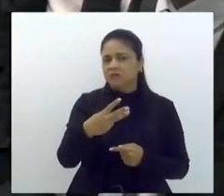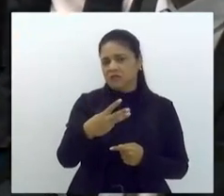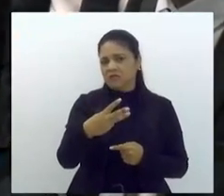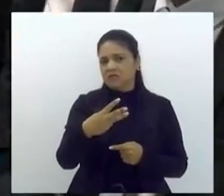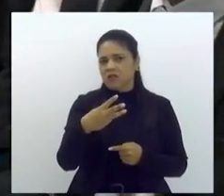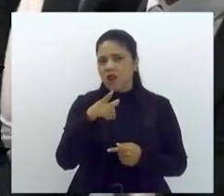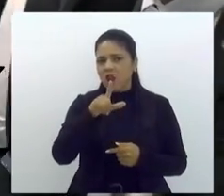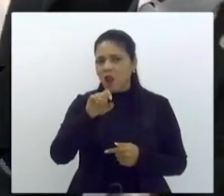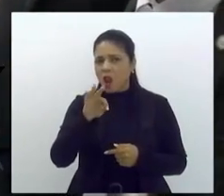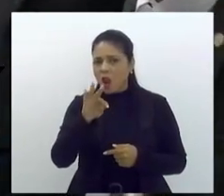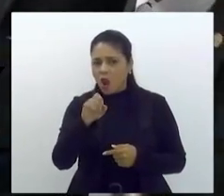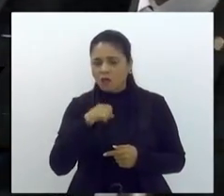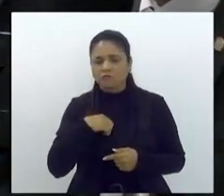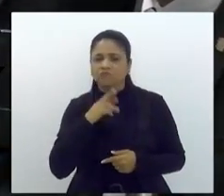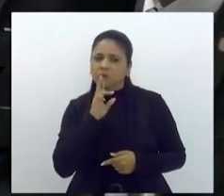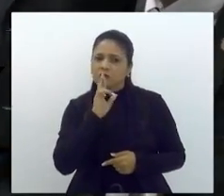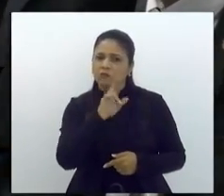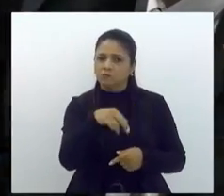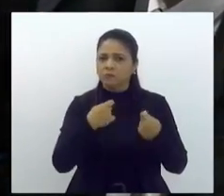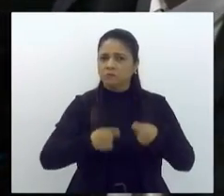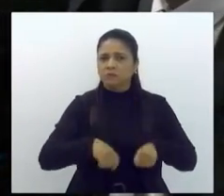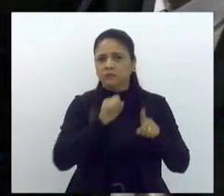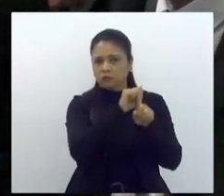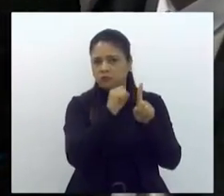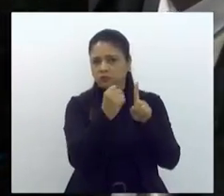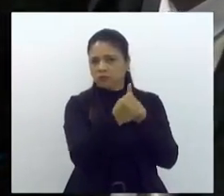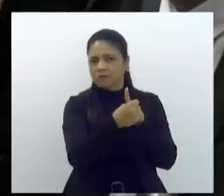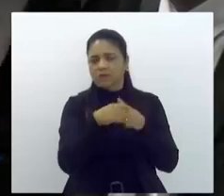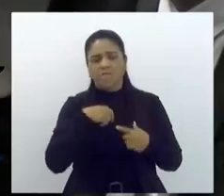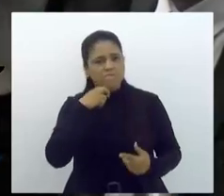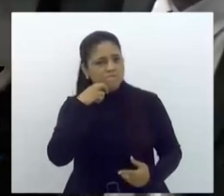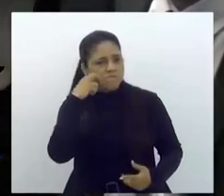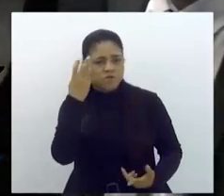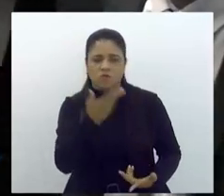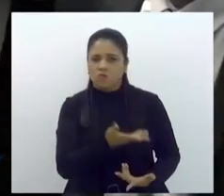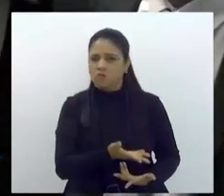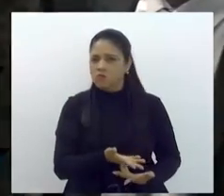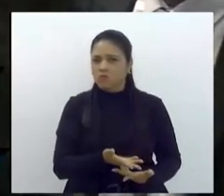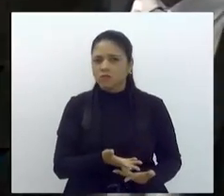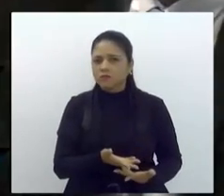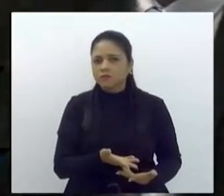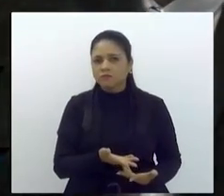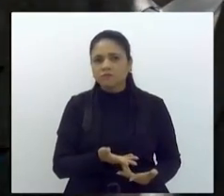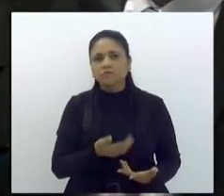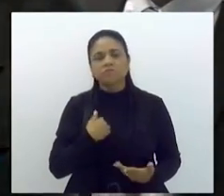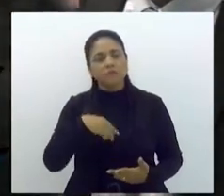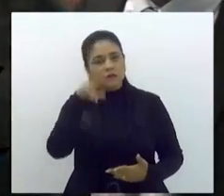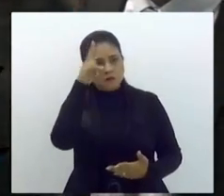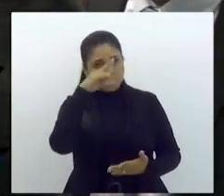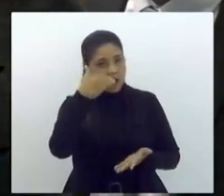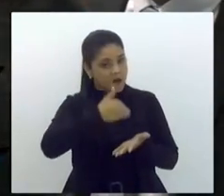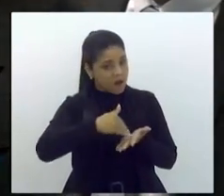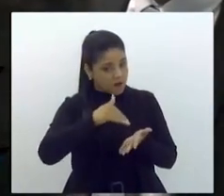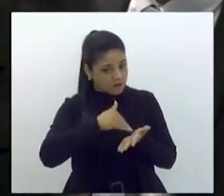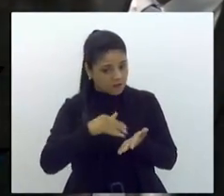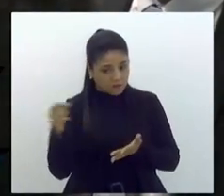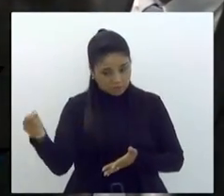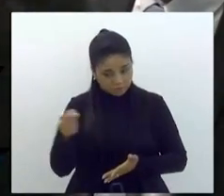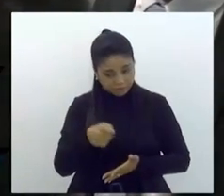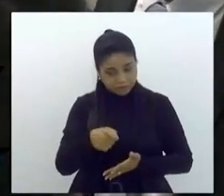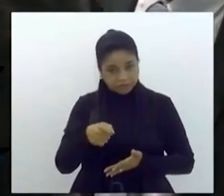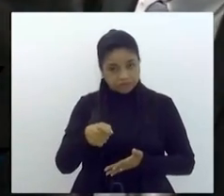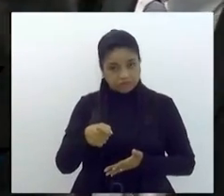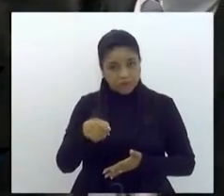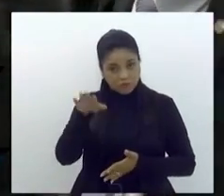uma resposta em relação a isso porque já tá ficando vergonhoso e é bom lembrar que a secretária esteve aqui convocada